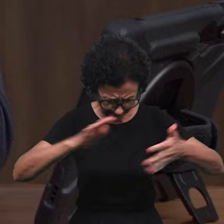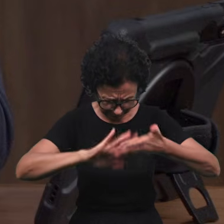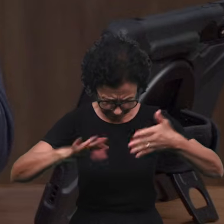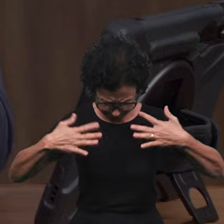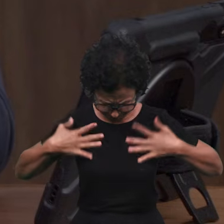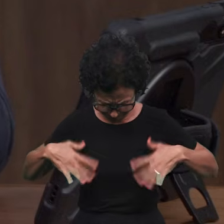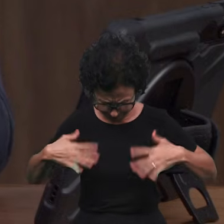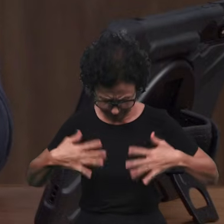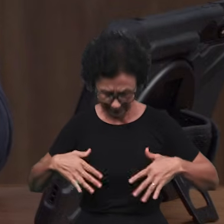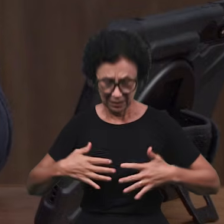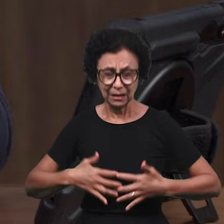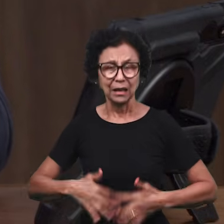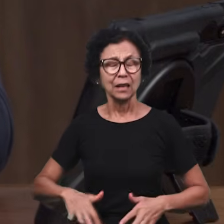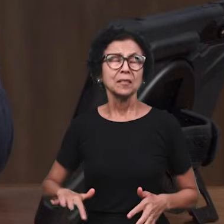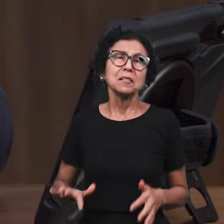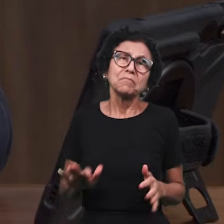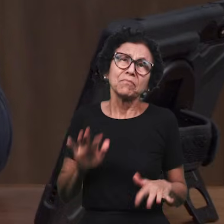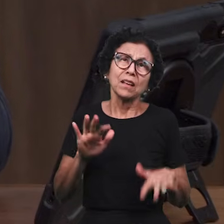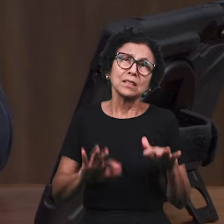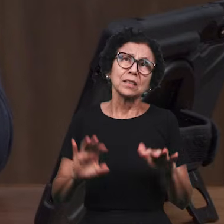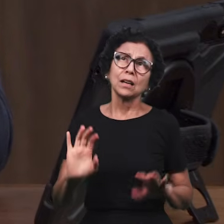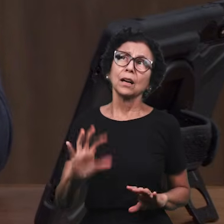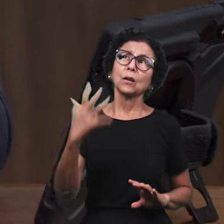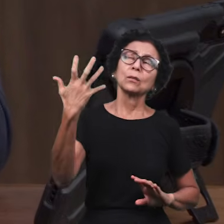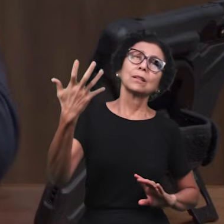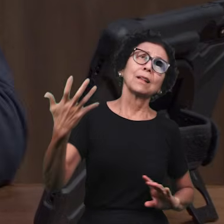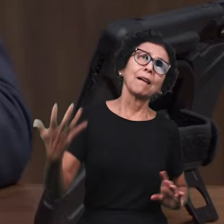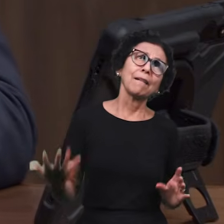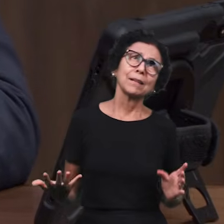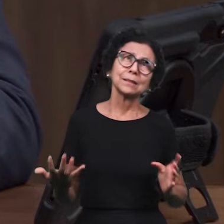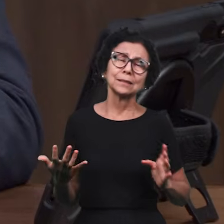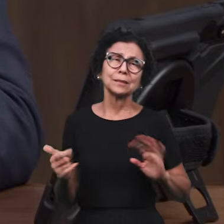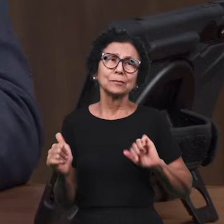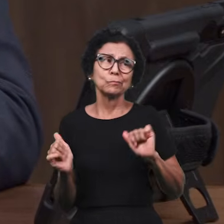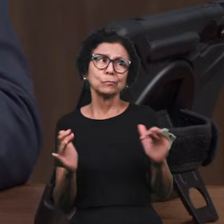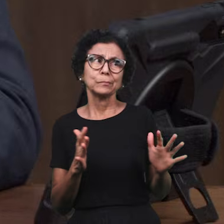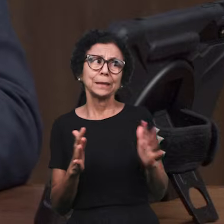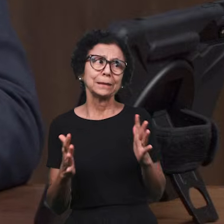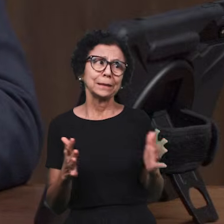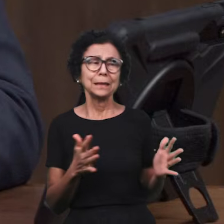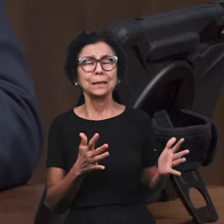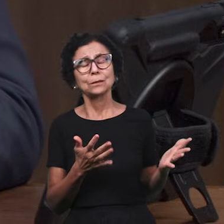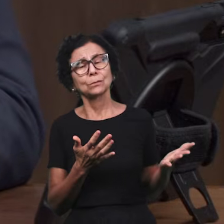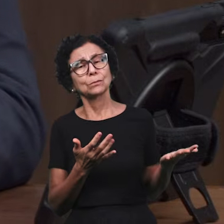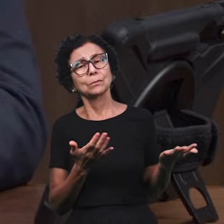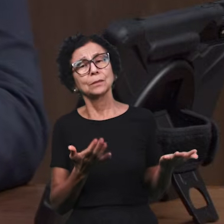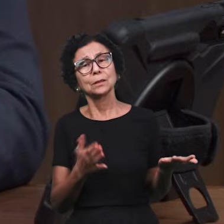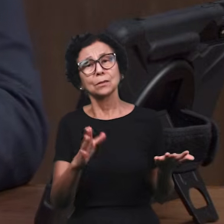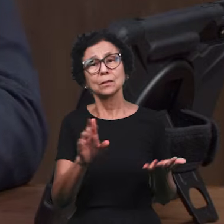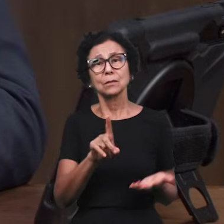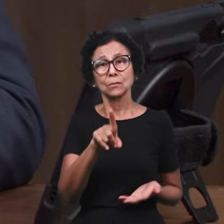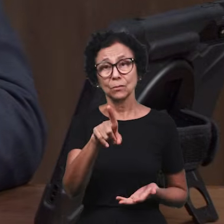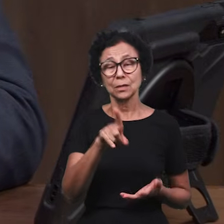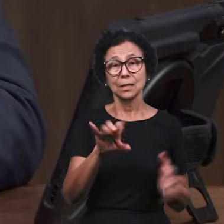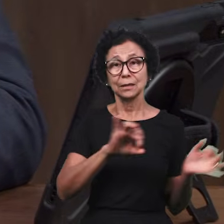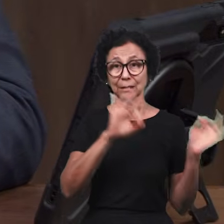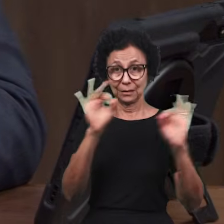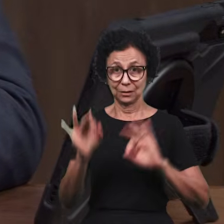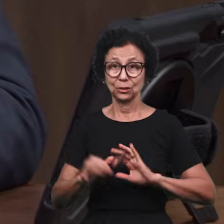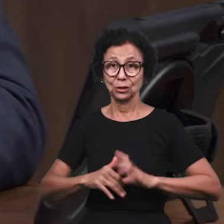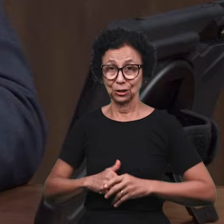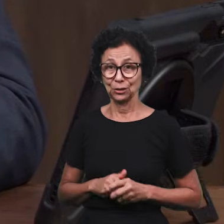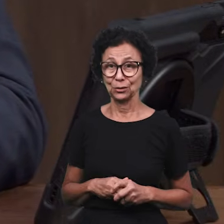depois de algum evento, estresse, e falou de canetas emagrecedoras. Então, se você que está aí nos